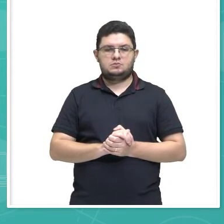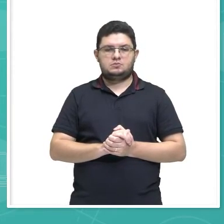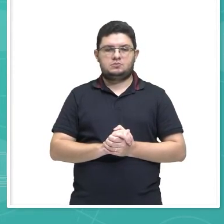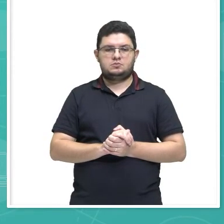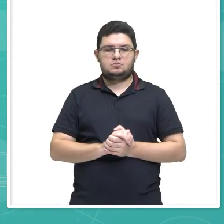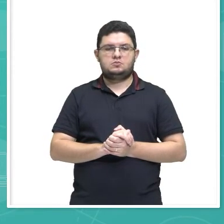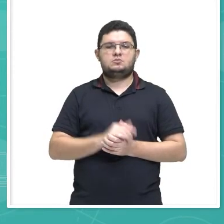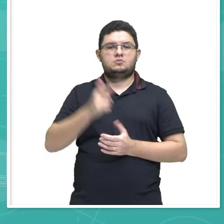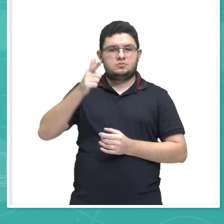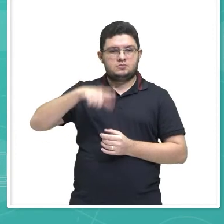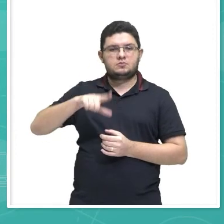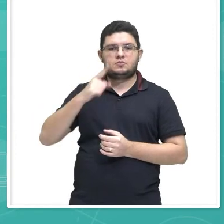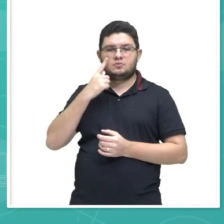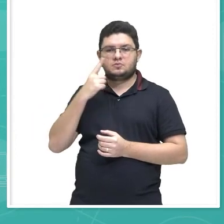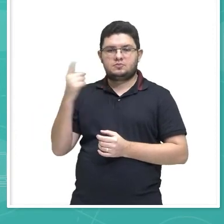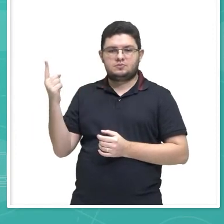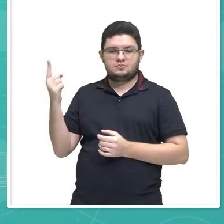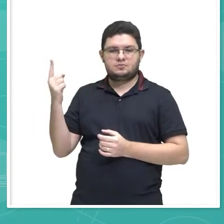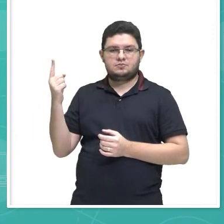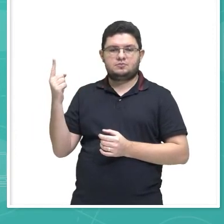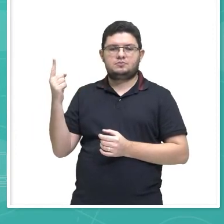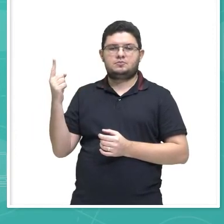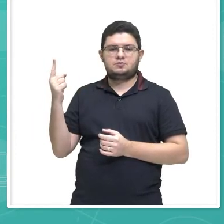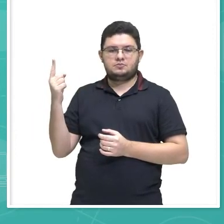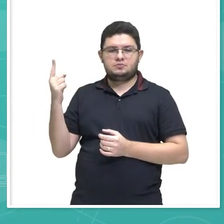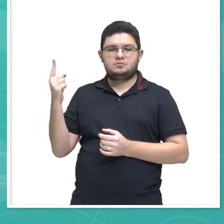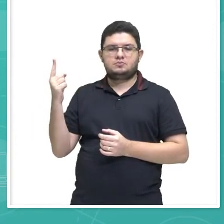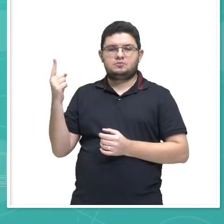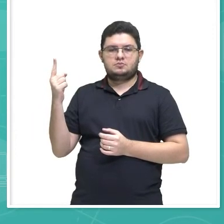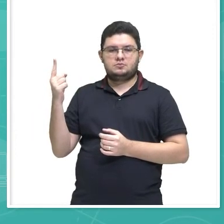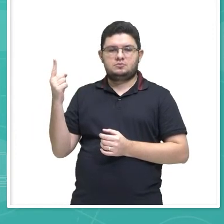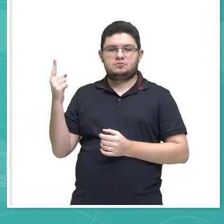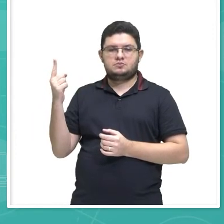Olha lá mais uma vez, demonstrando aí como faz a